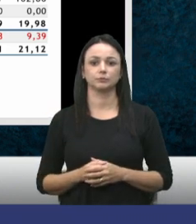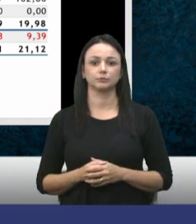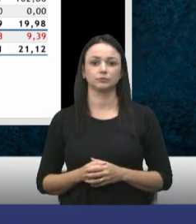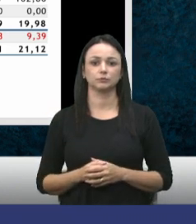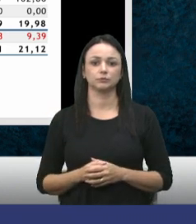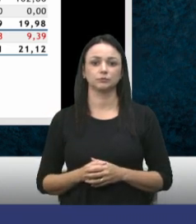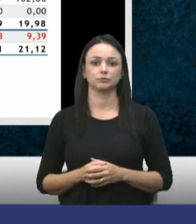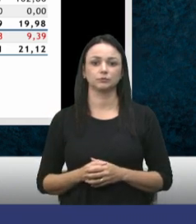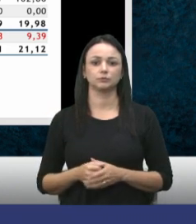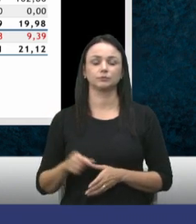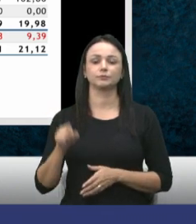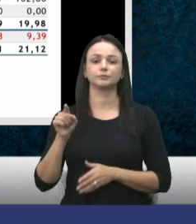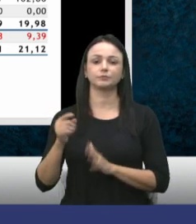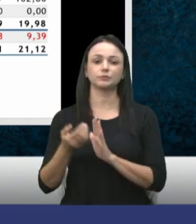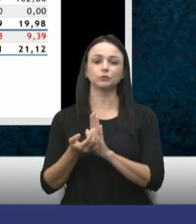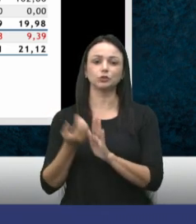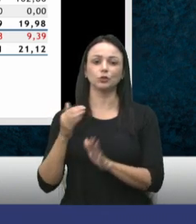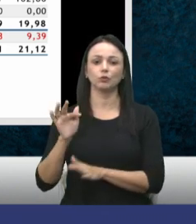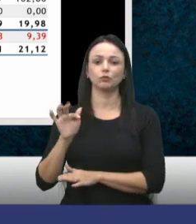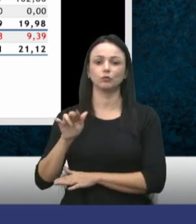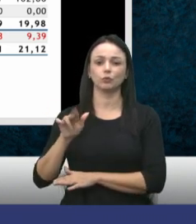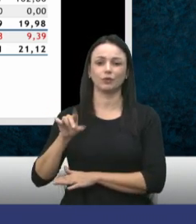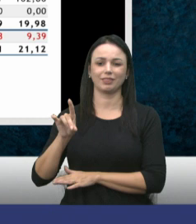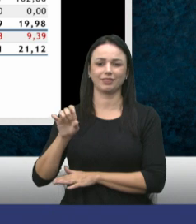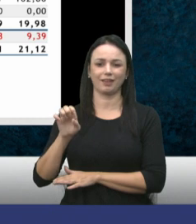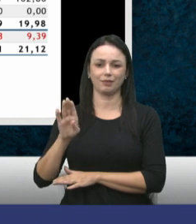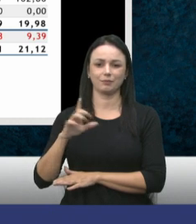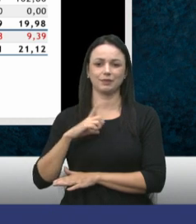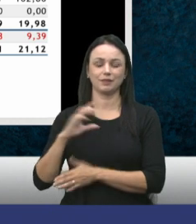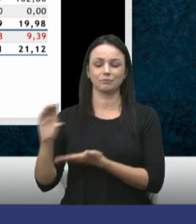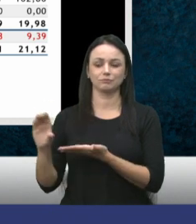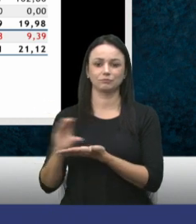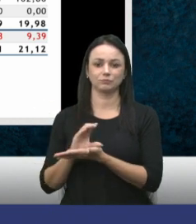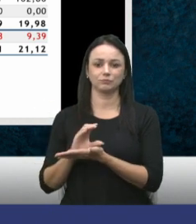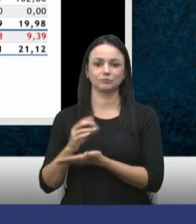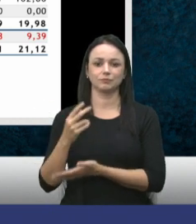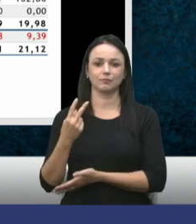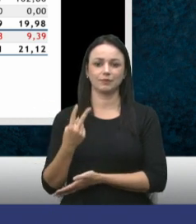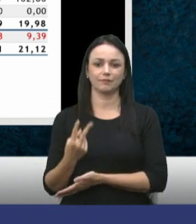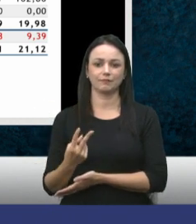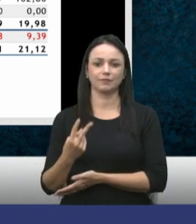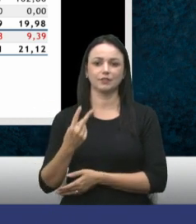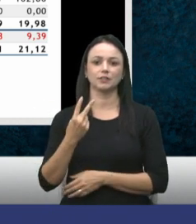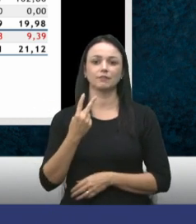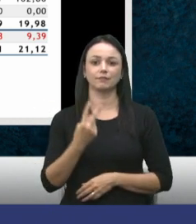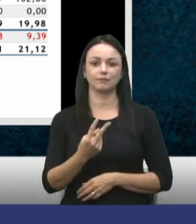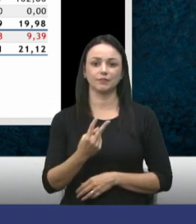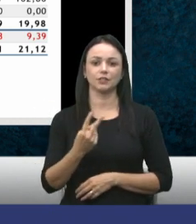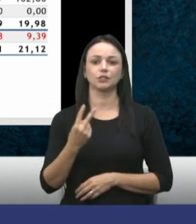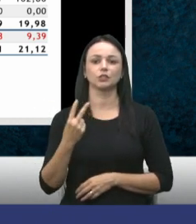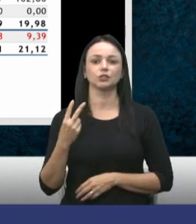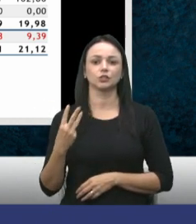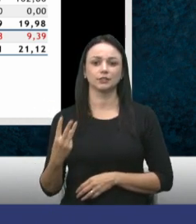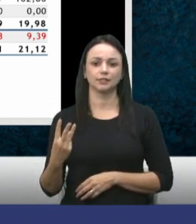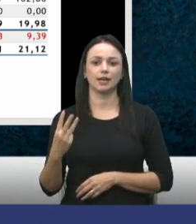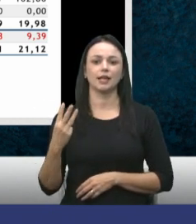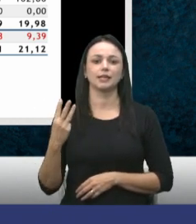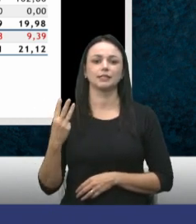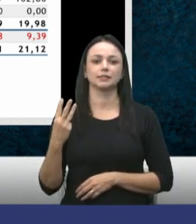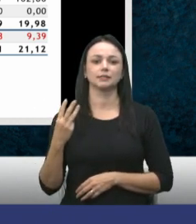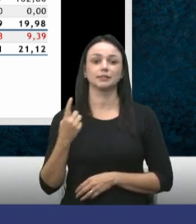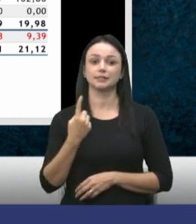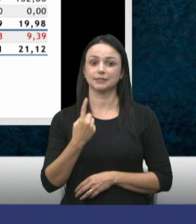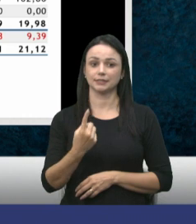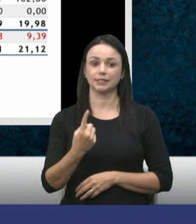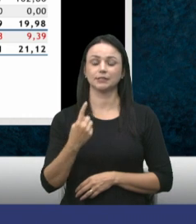Excluindo-se as deduções do Fundeb, temos uma receita líquida em 23 no valor de R$